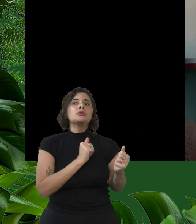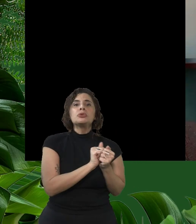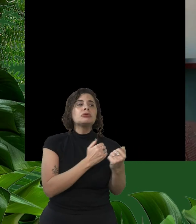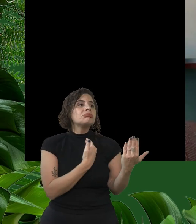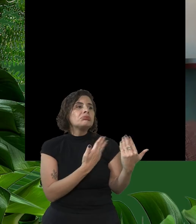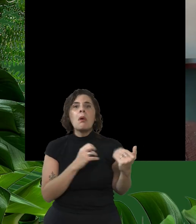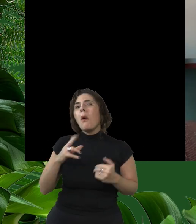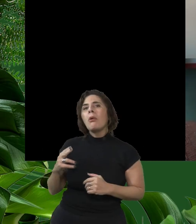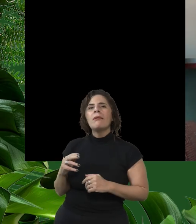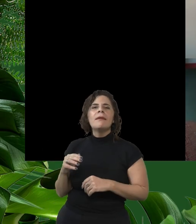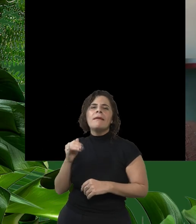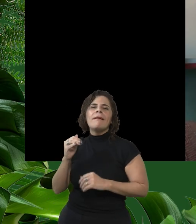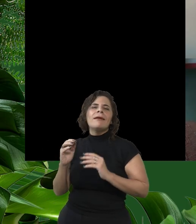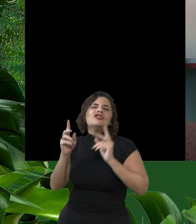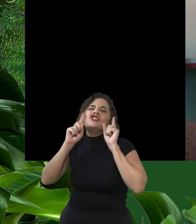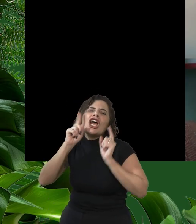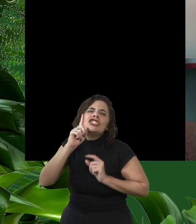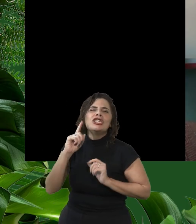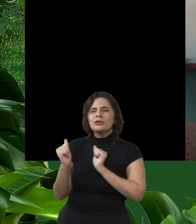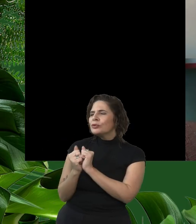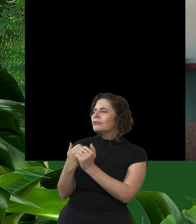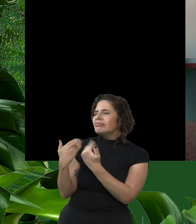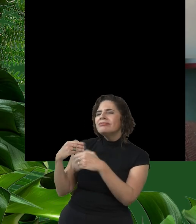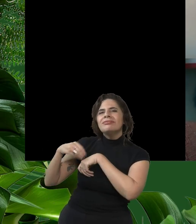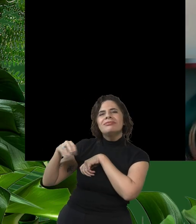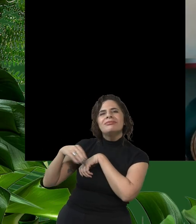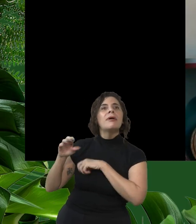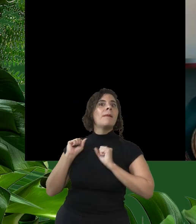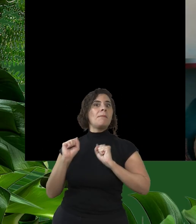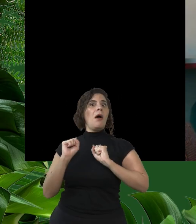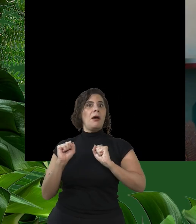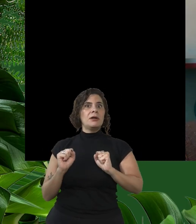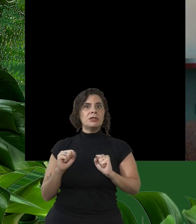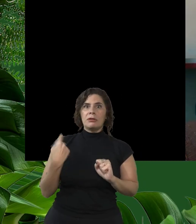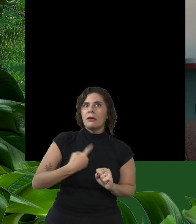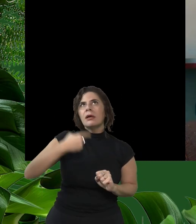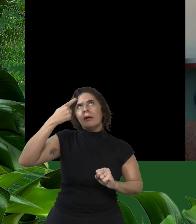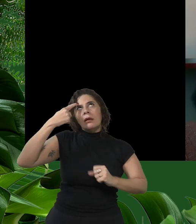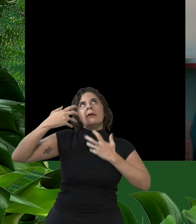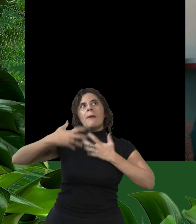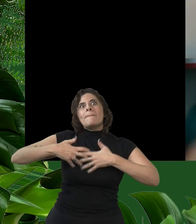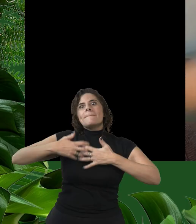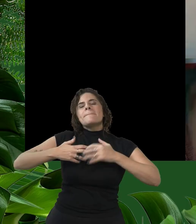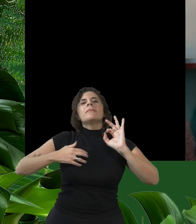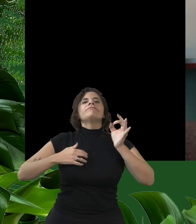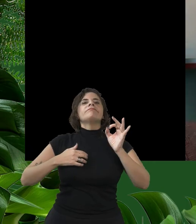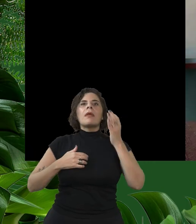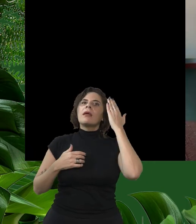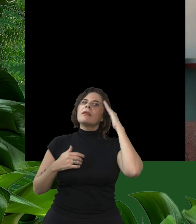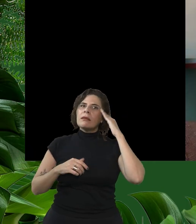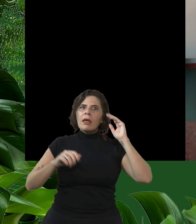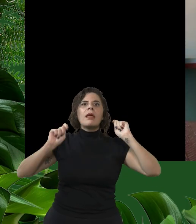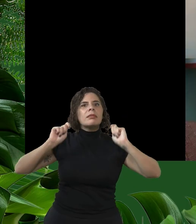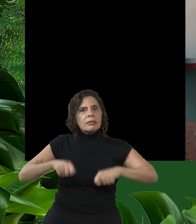ampliar essa mensagem nossa, essa iniciativa, por exemplo, hoje, né? Então, a gente tem que ir pensando nisso e realmente entender a importância e o momento que a